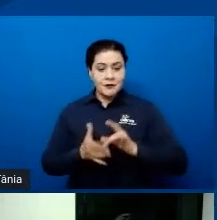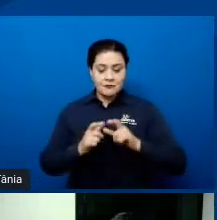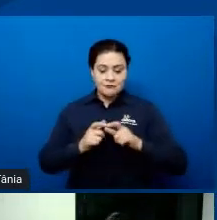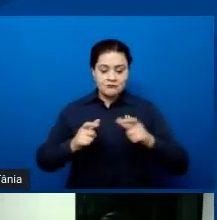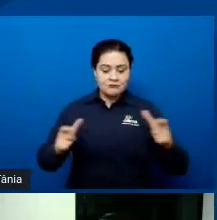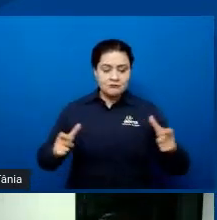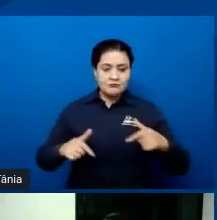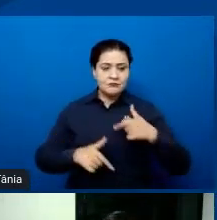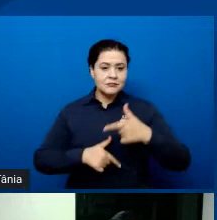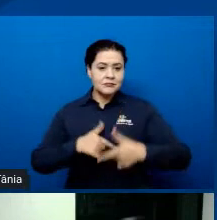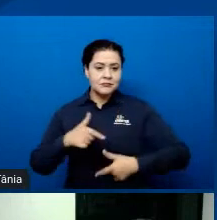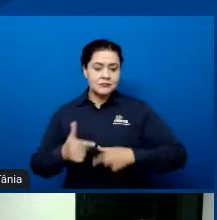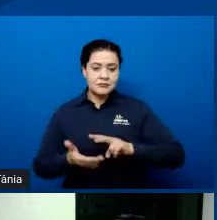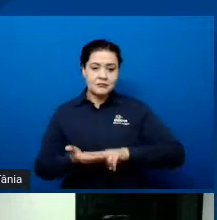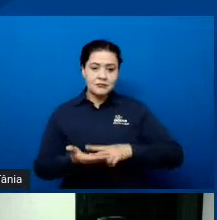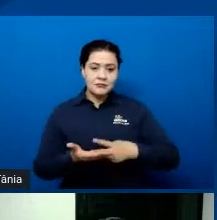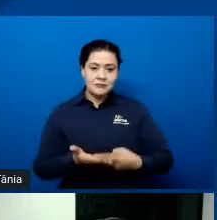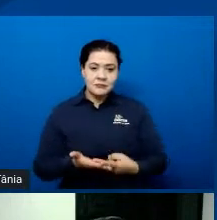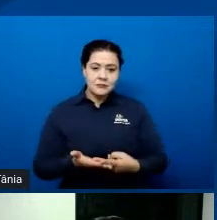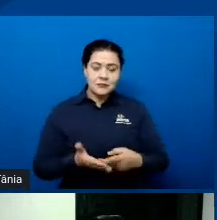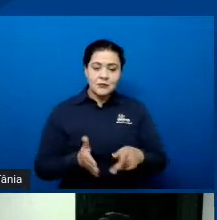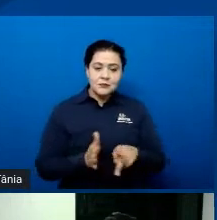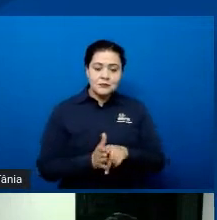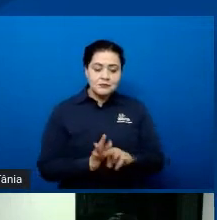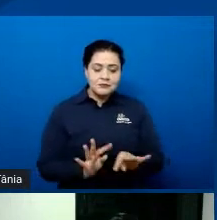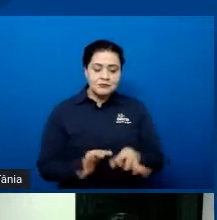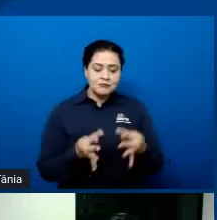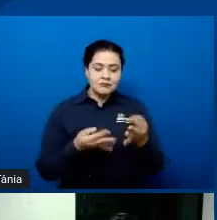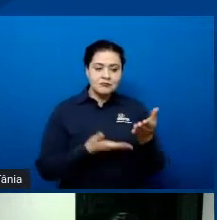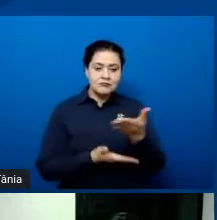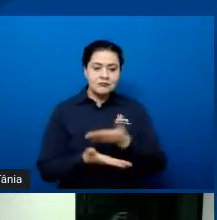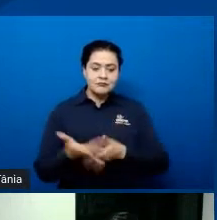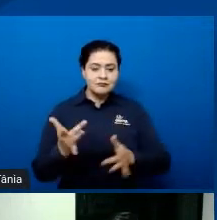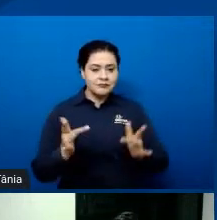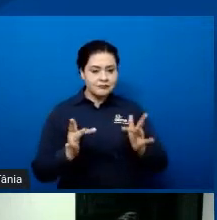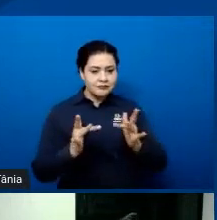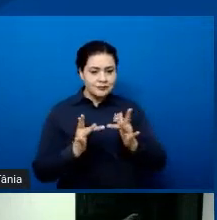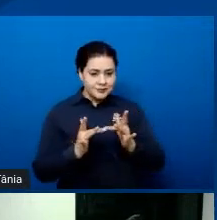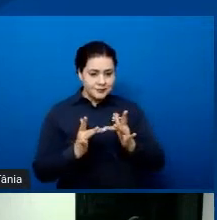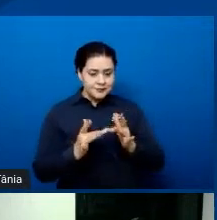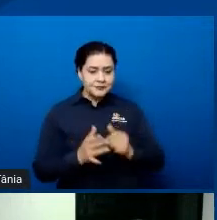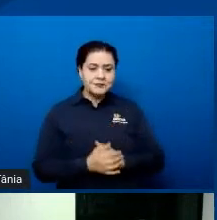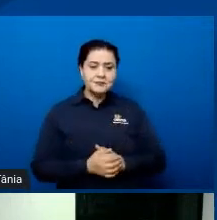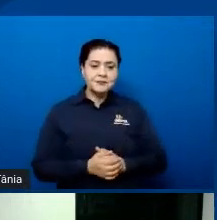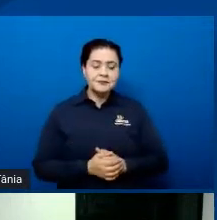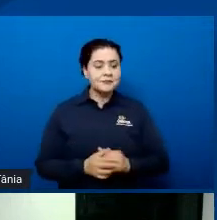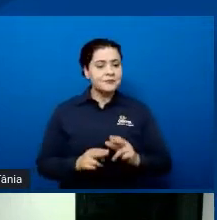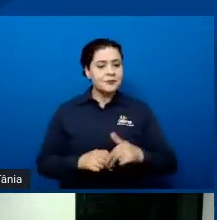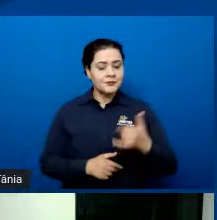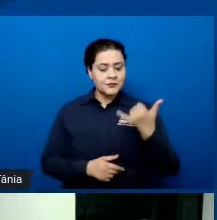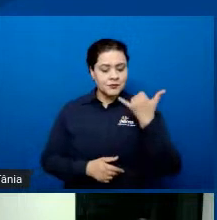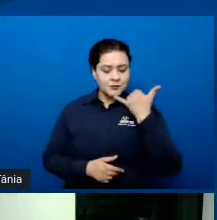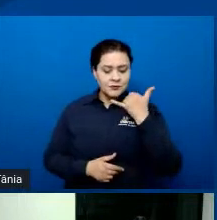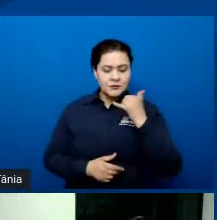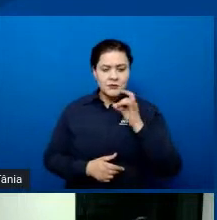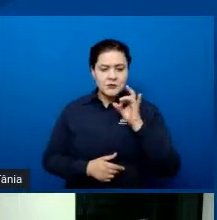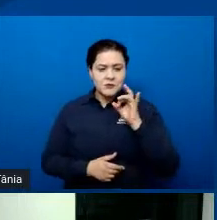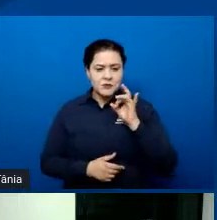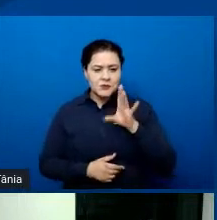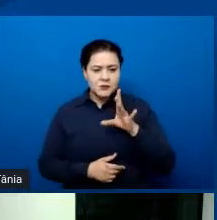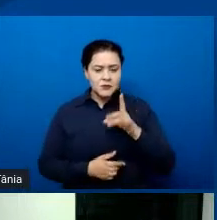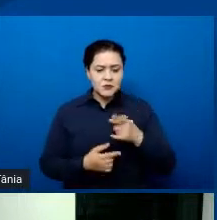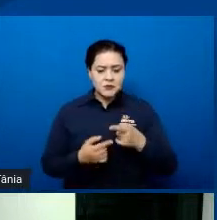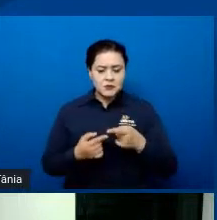a trabalharem com tradução mediada por tecnologia. Né? Então, o celular ele não passou a ser um interruptor